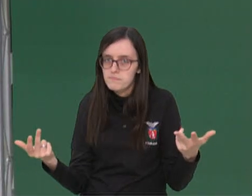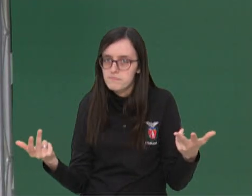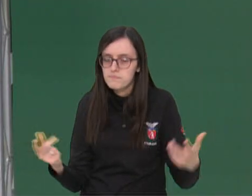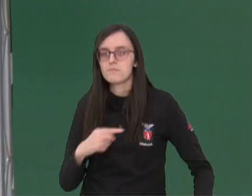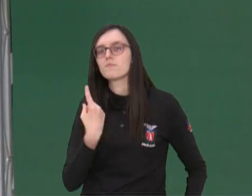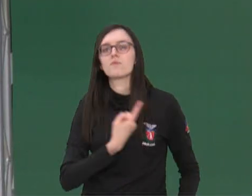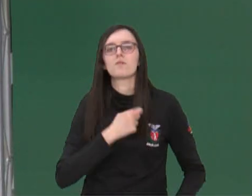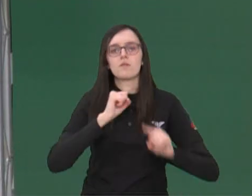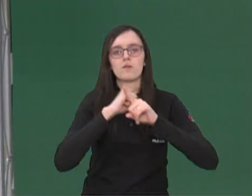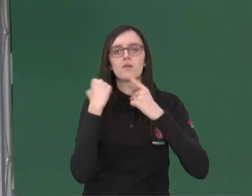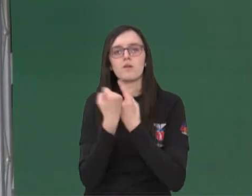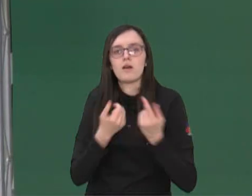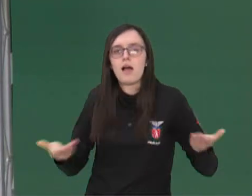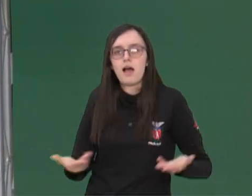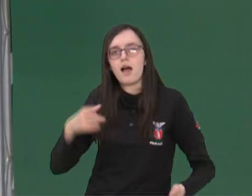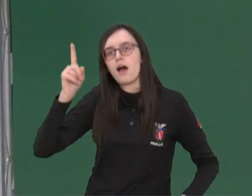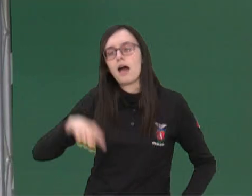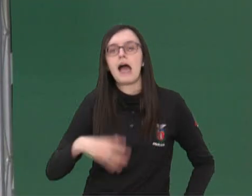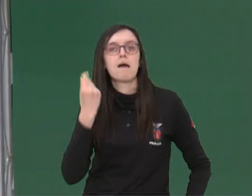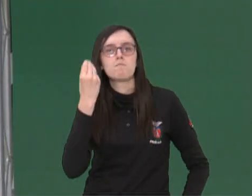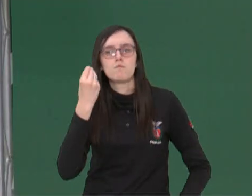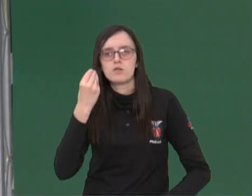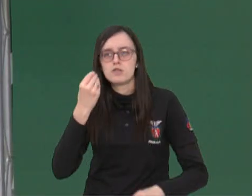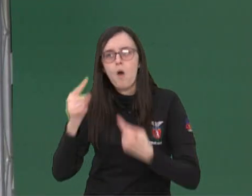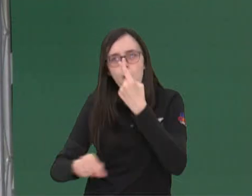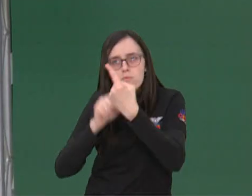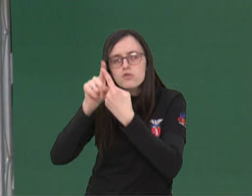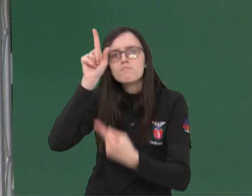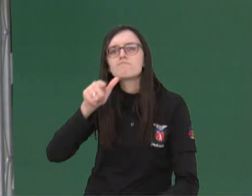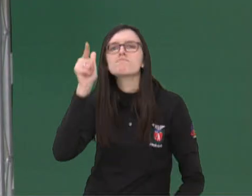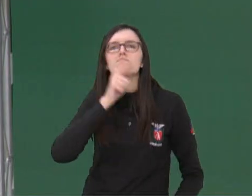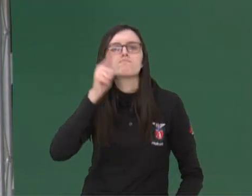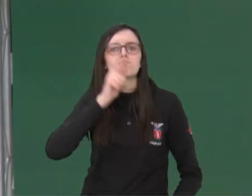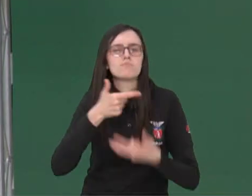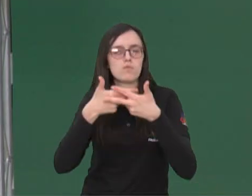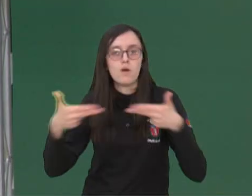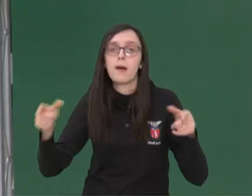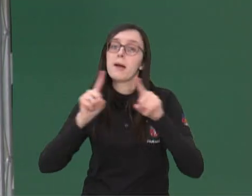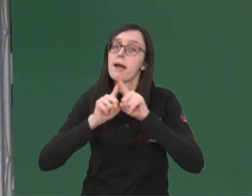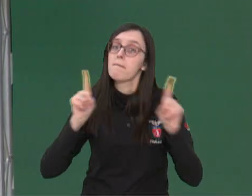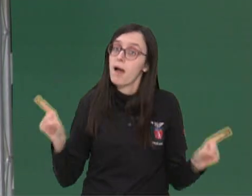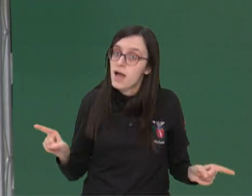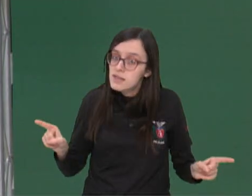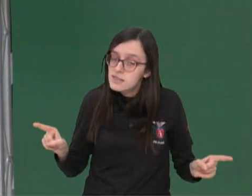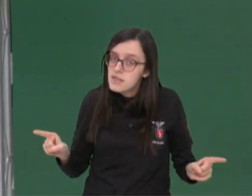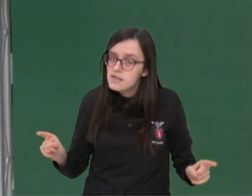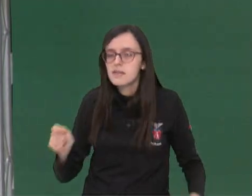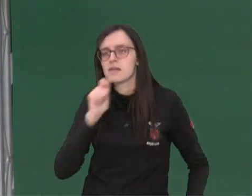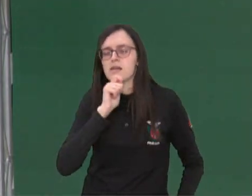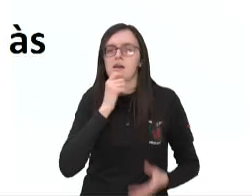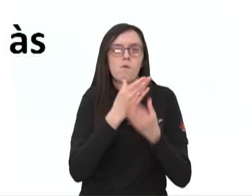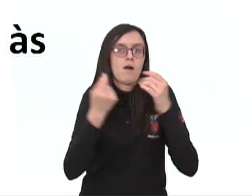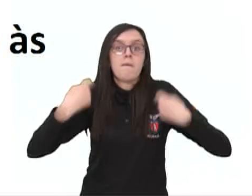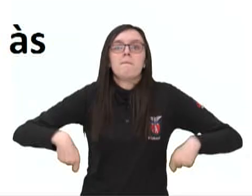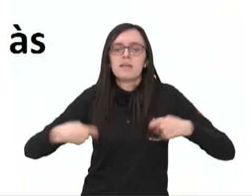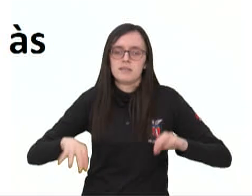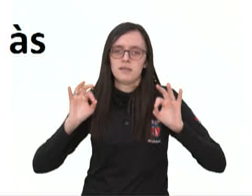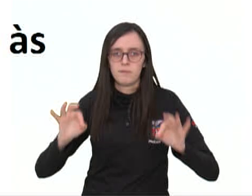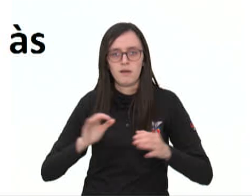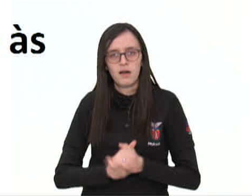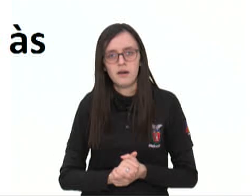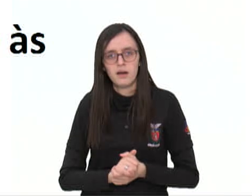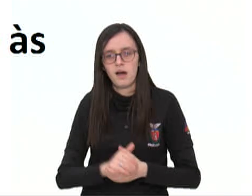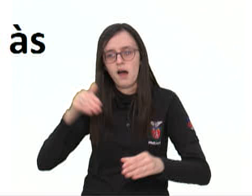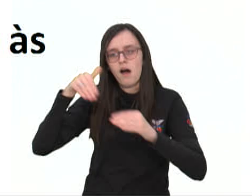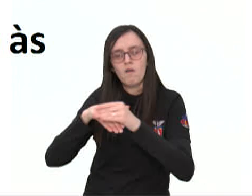A nossa sociedade atual é muito fruto dessa conquista de resultados, mas ainda há muito a ser alcançado. O